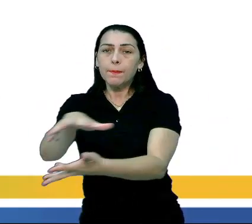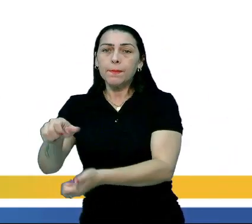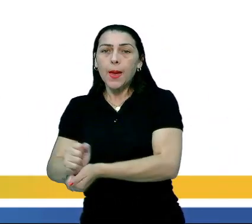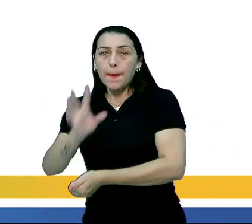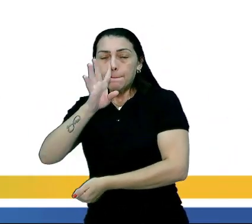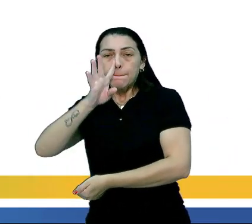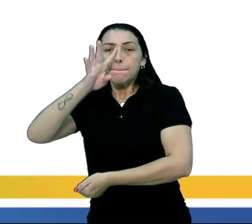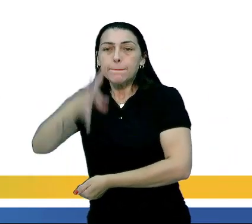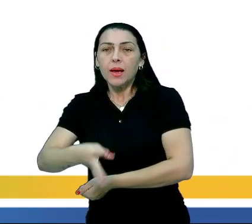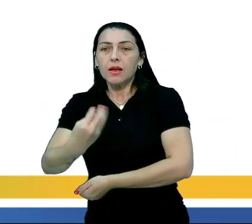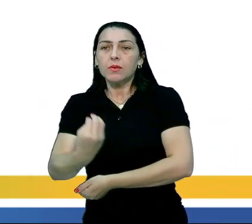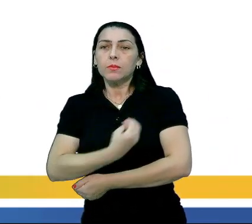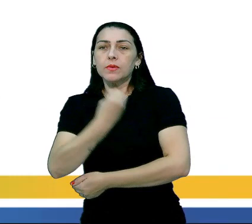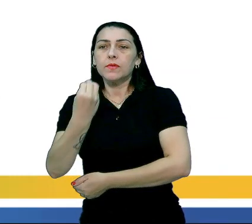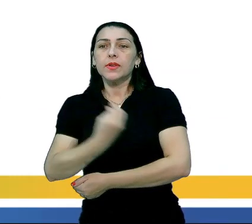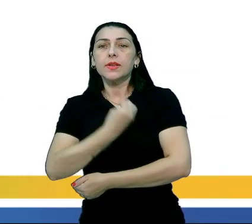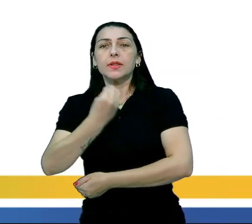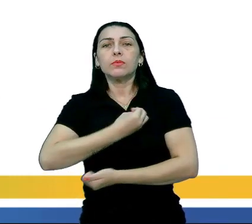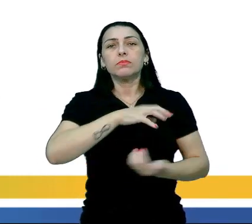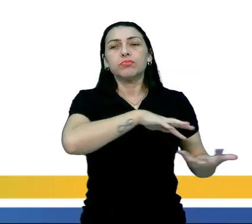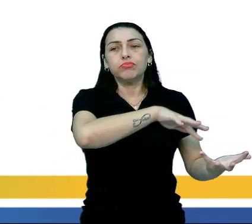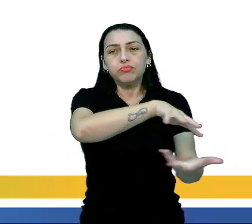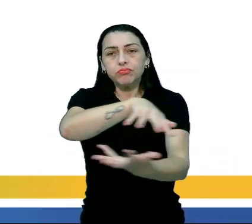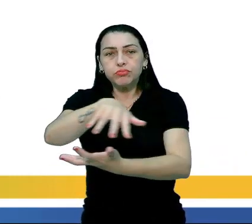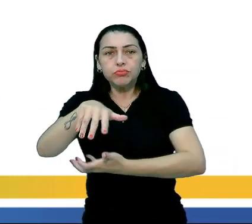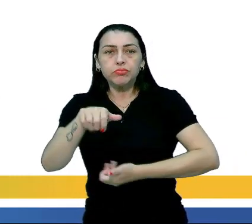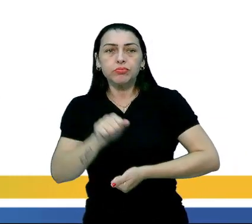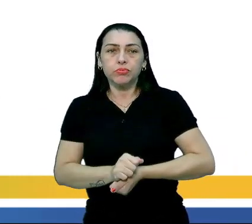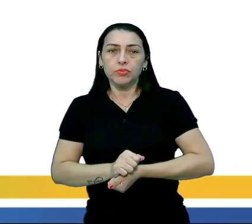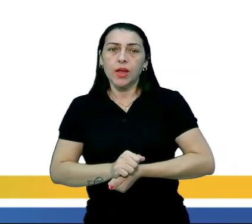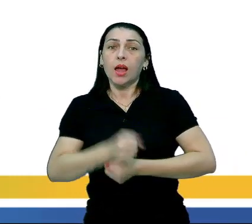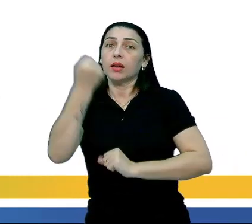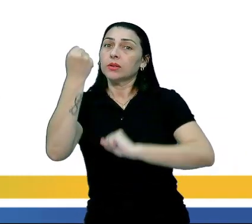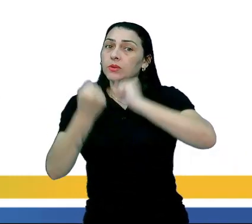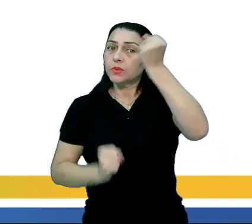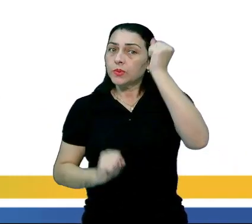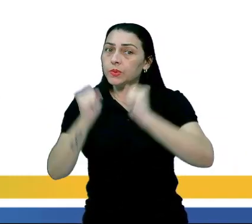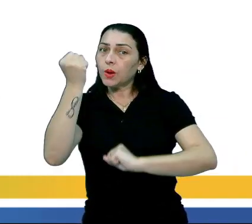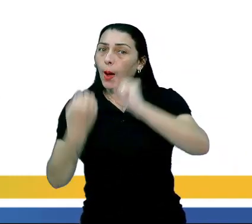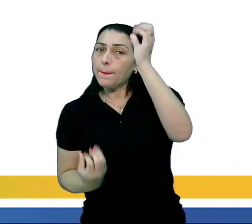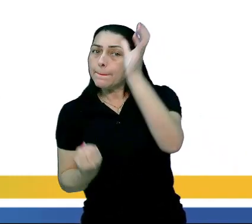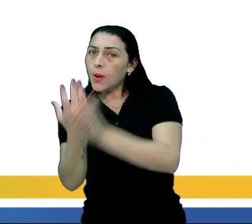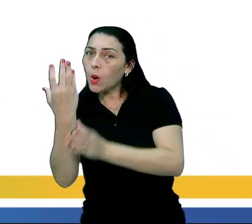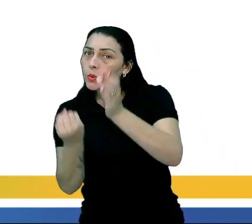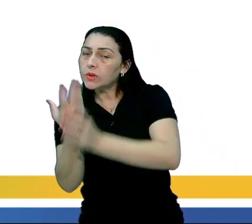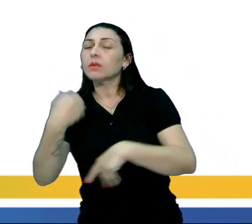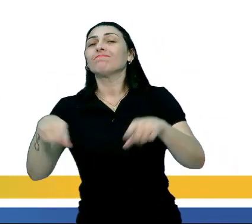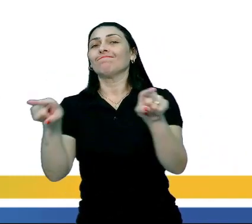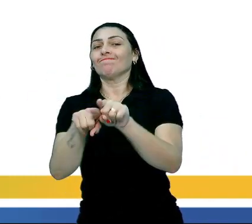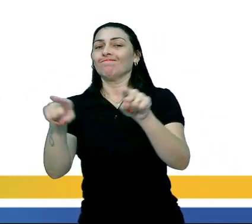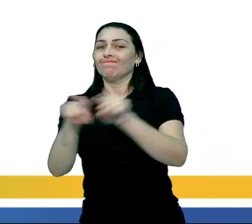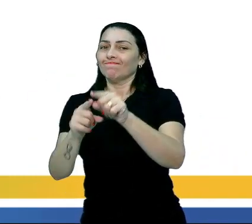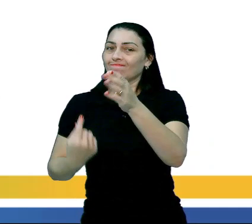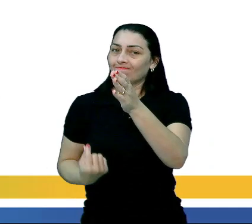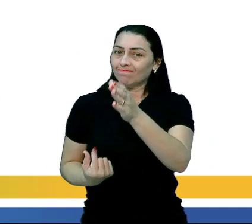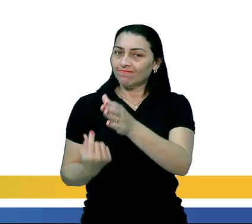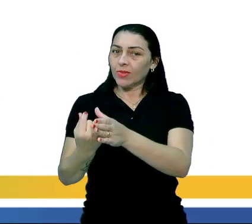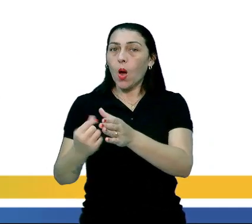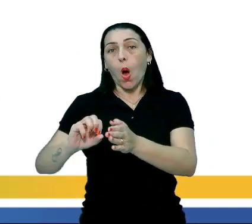que ameaça a sobrevivência da vida no planeta. O modo industrial de